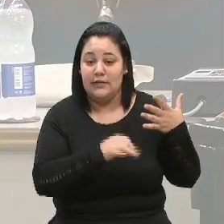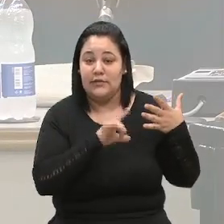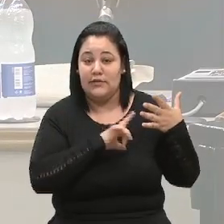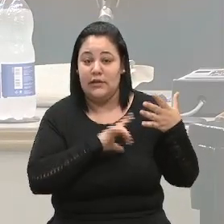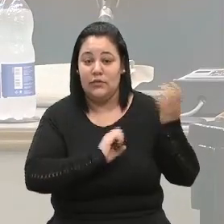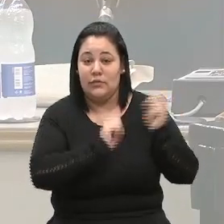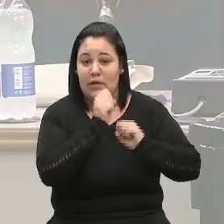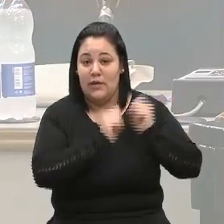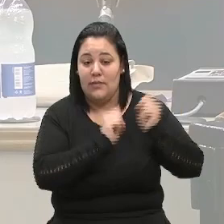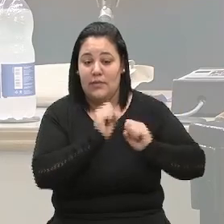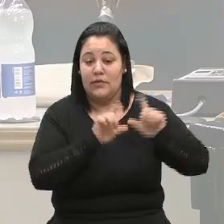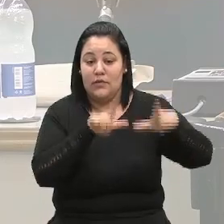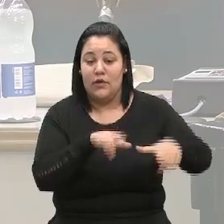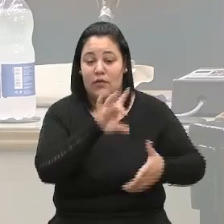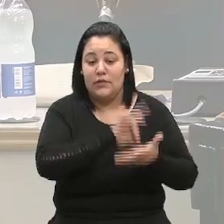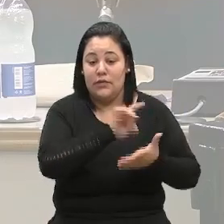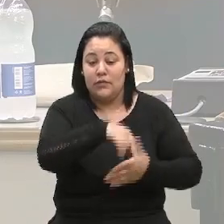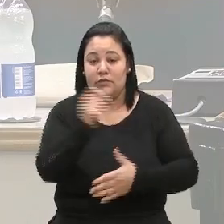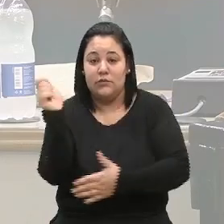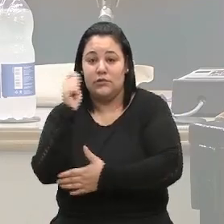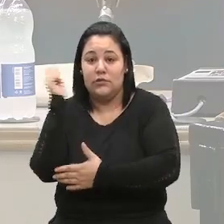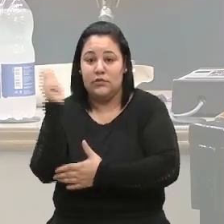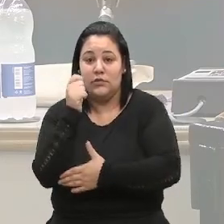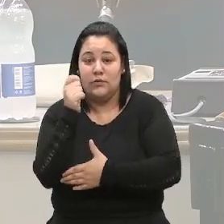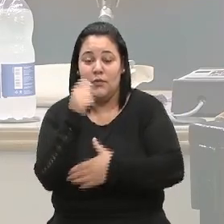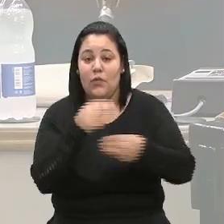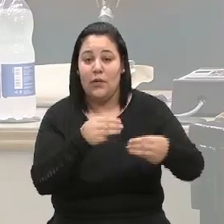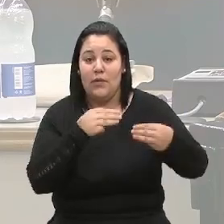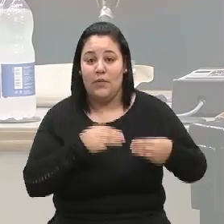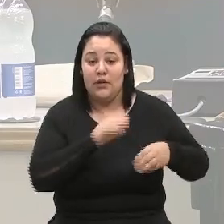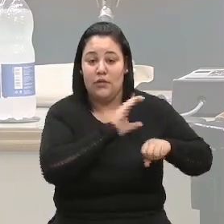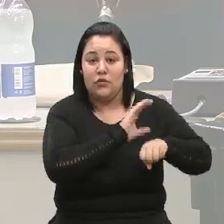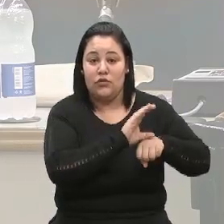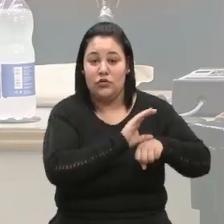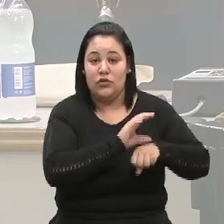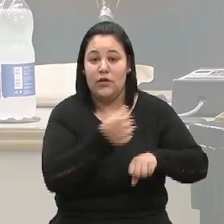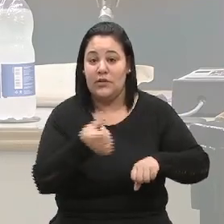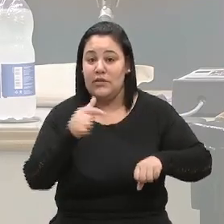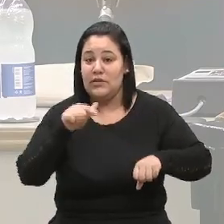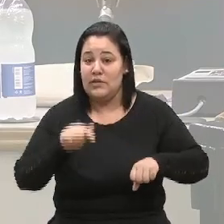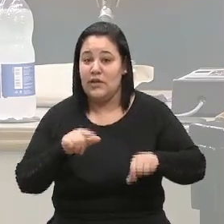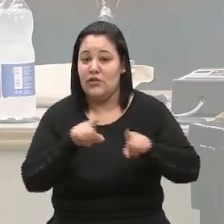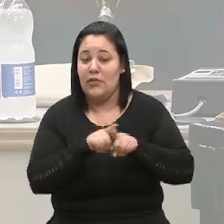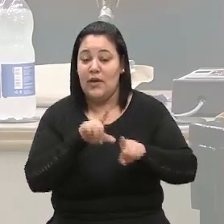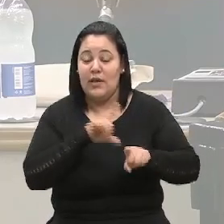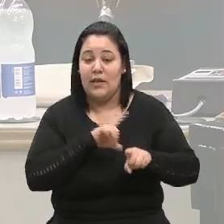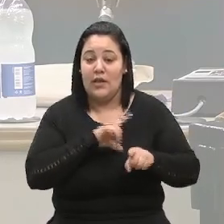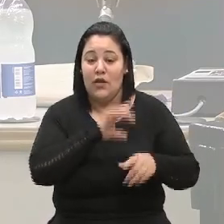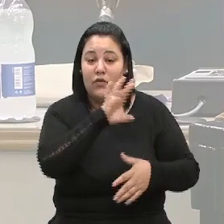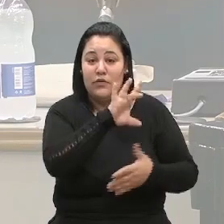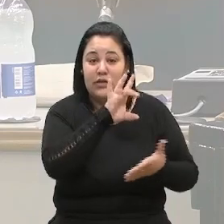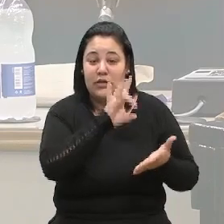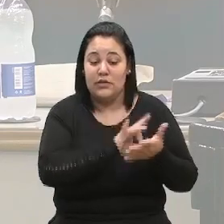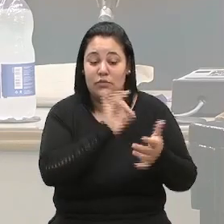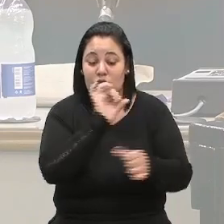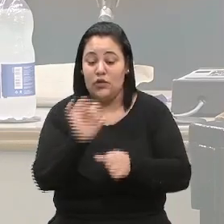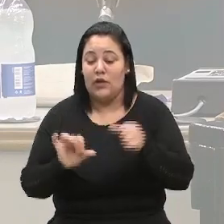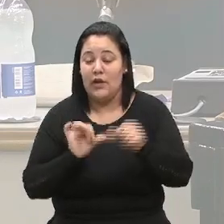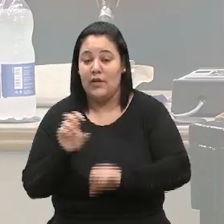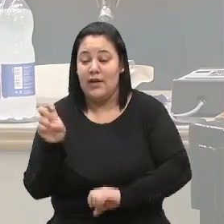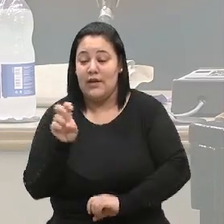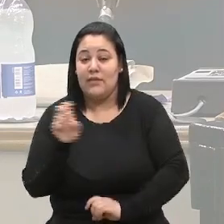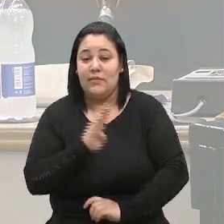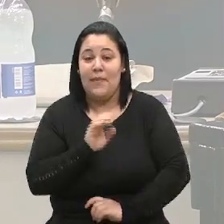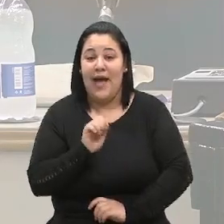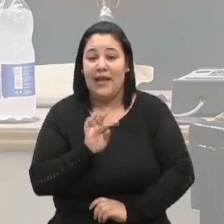bombeiros militar no estado do Rio Grande do Sul, com a emenda constitucional número 67, teve sua denominação alterada para 5º Batalhão de